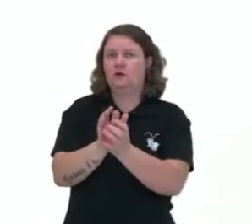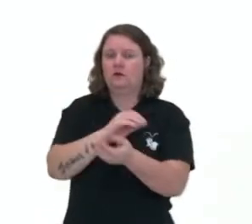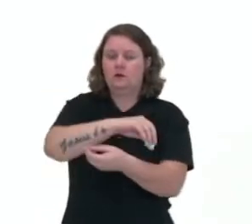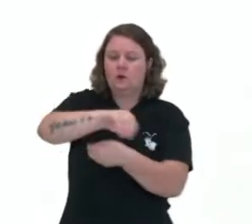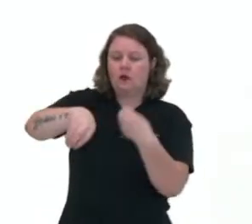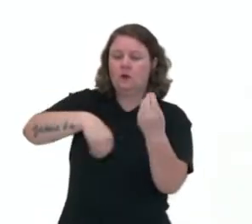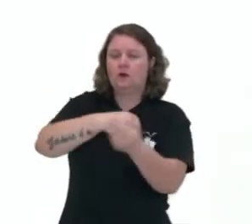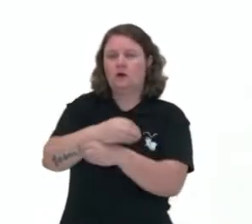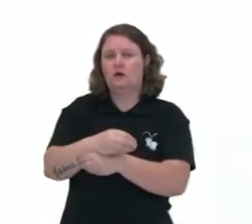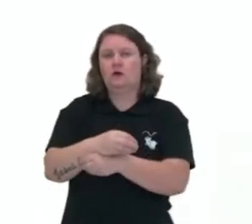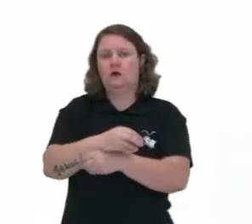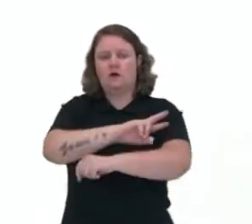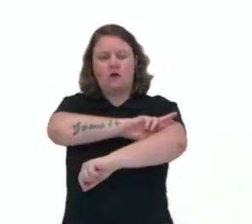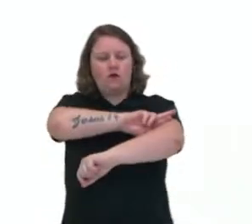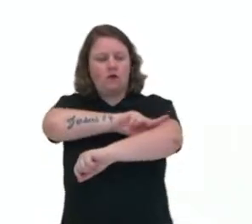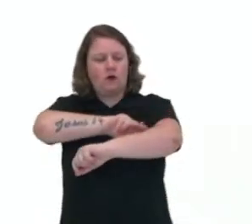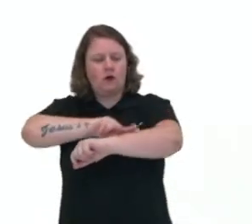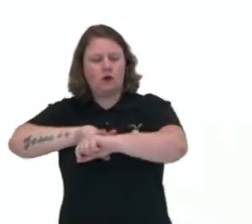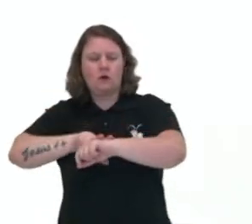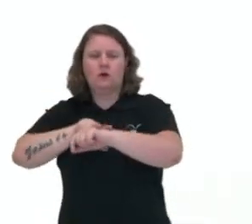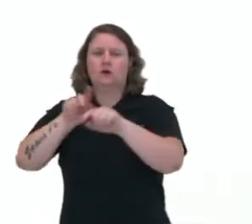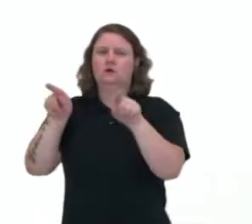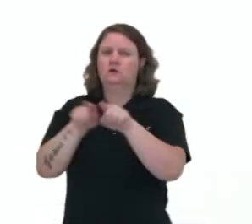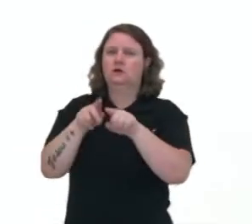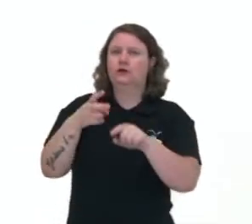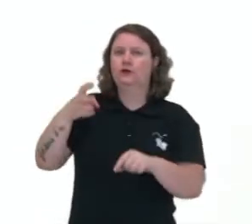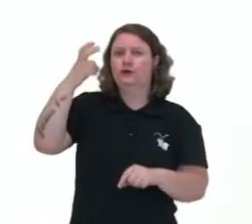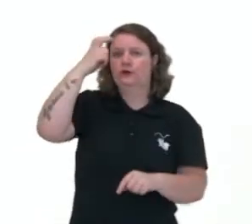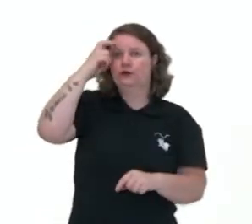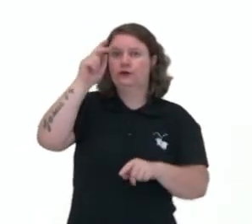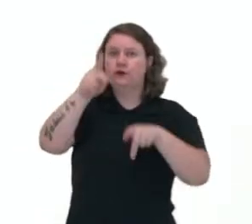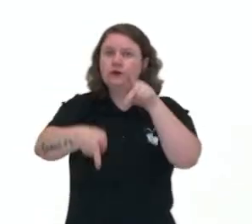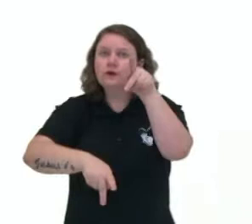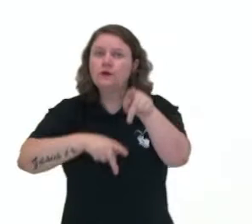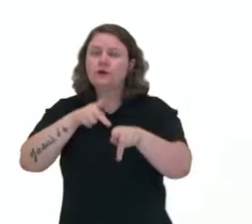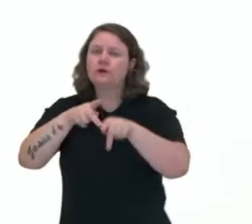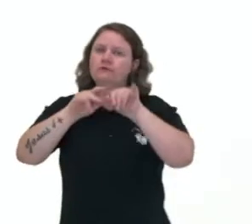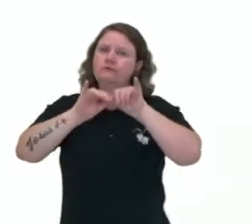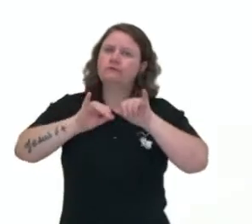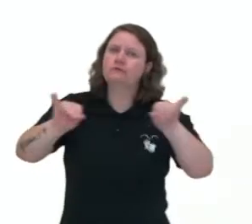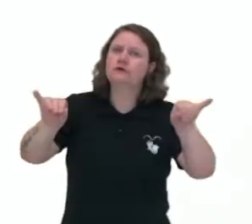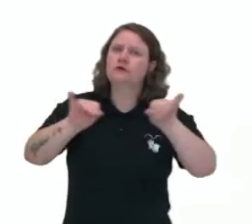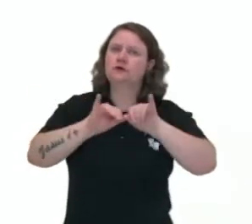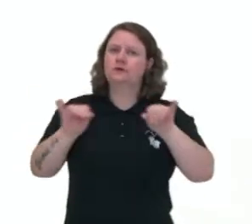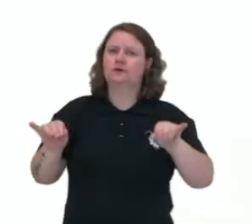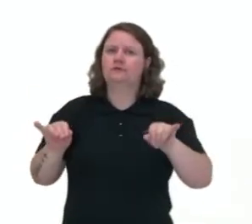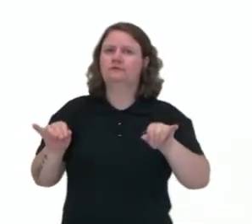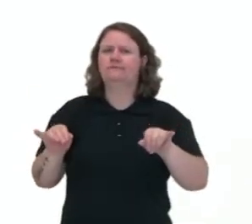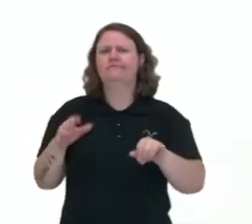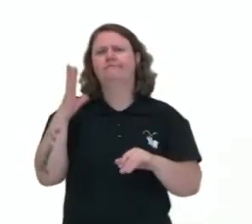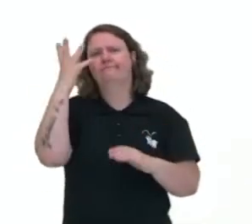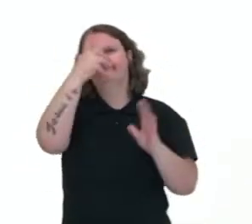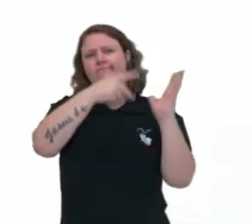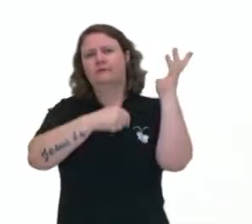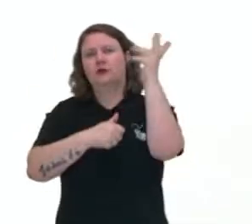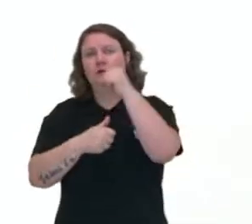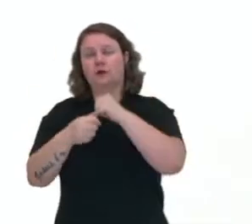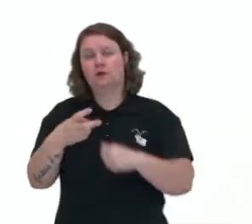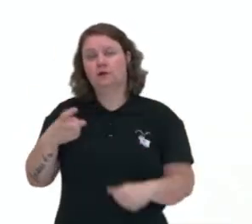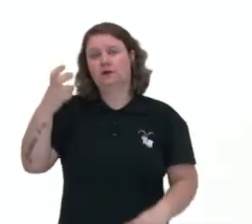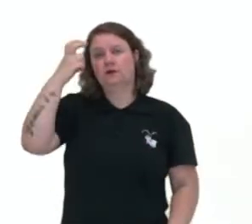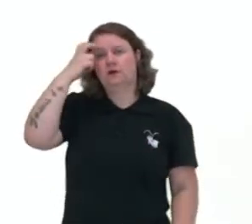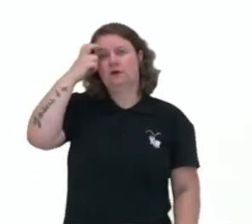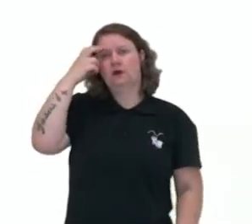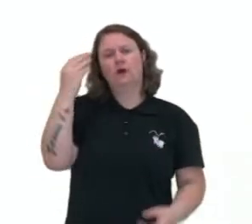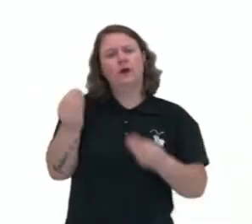miscigenação racial e cultural do nosso povo, passando a mensagem do quão rica é a nossa cultura e de como